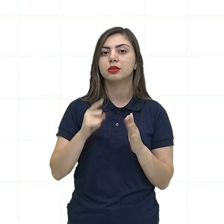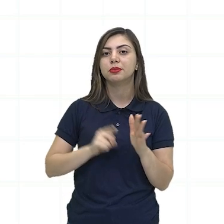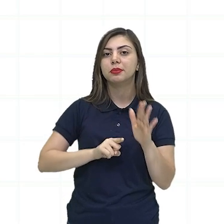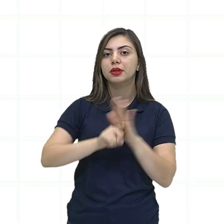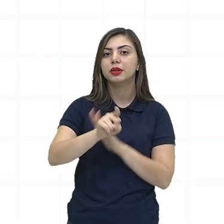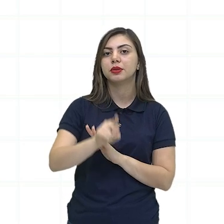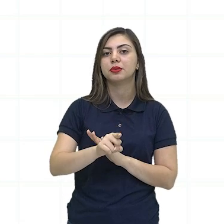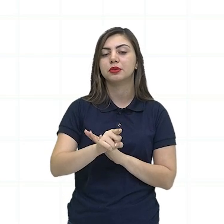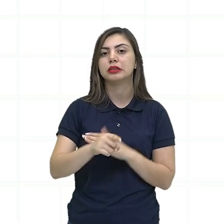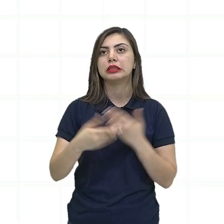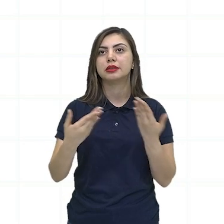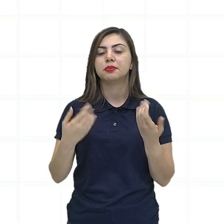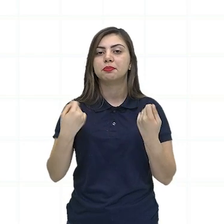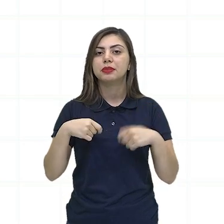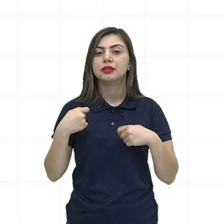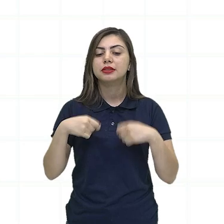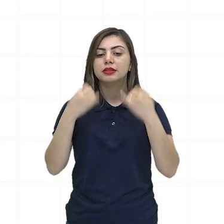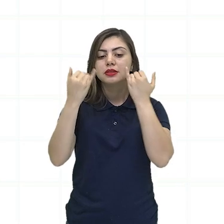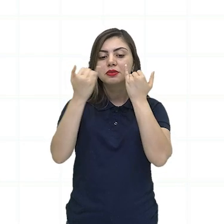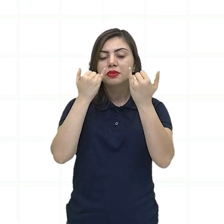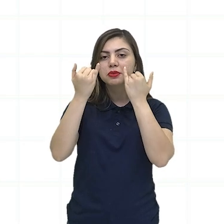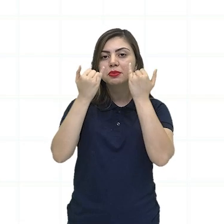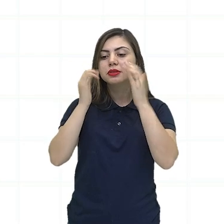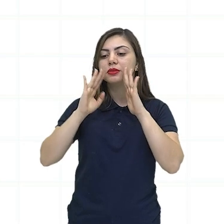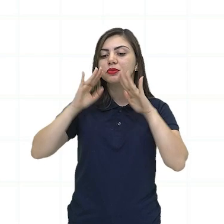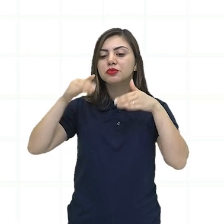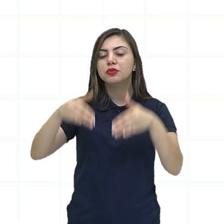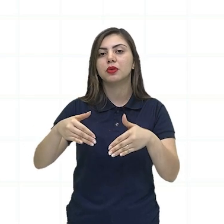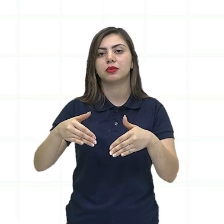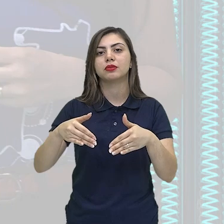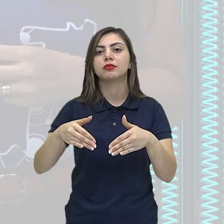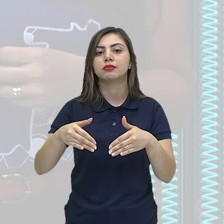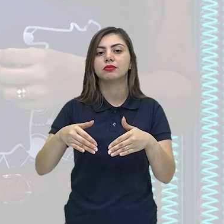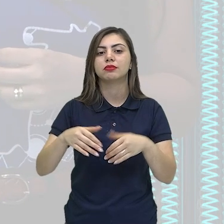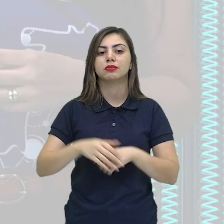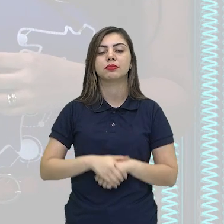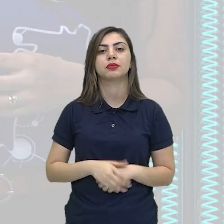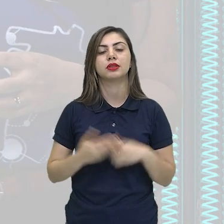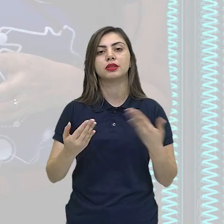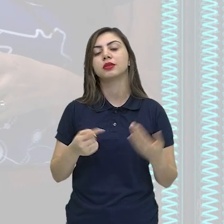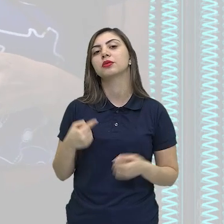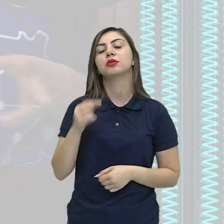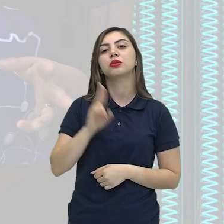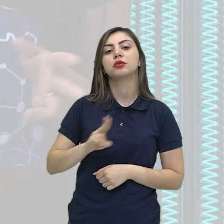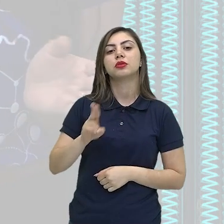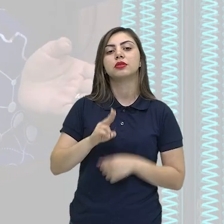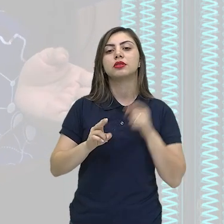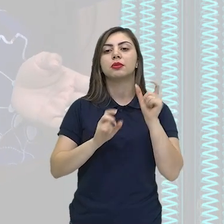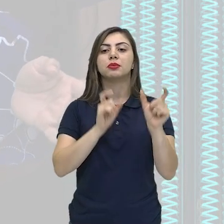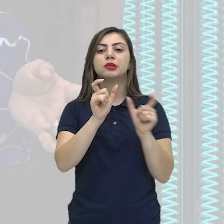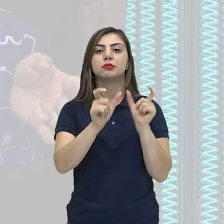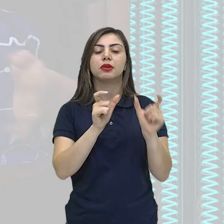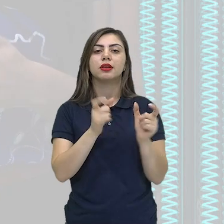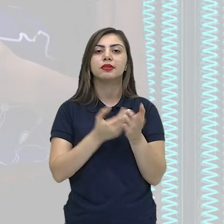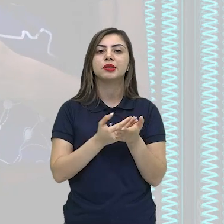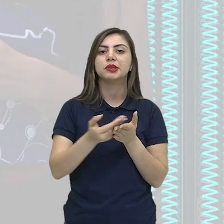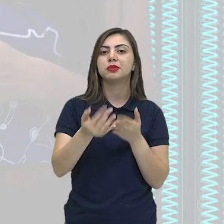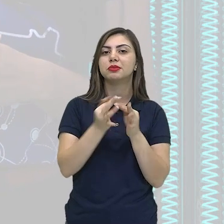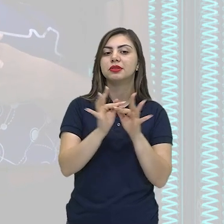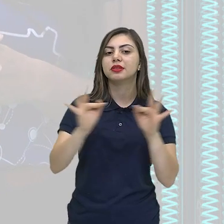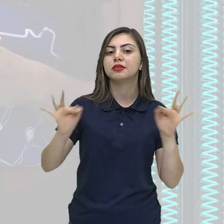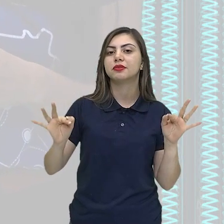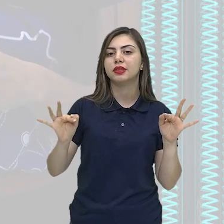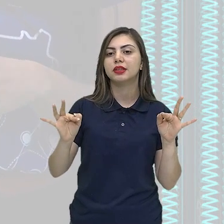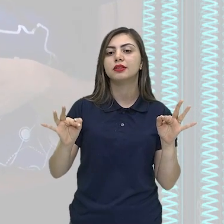perguntas, né, que exigem uma informação mais específicas, nós utilizamos algumas palavrinhas no começo delas, né, que